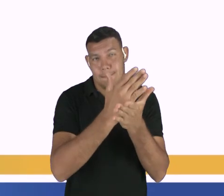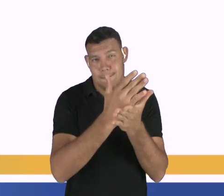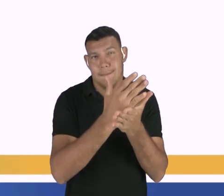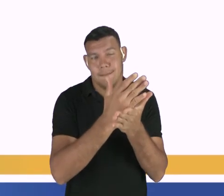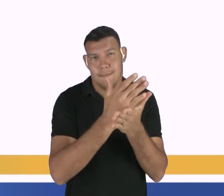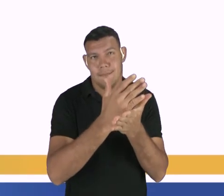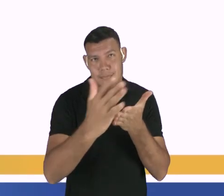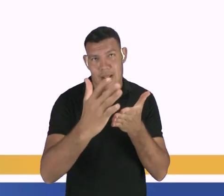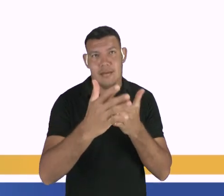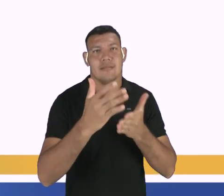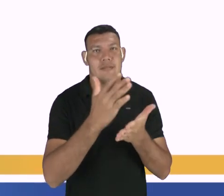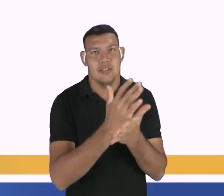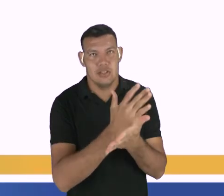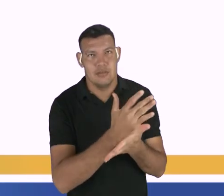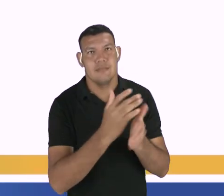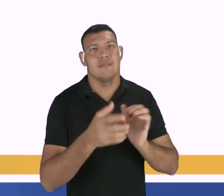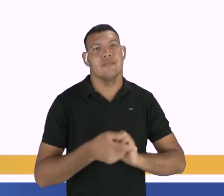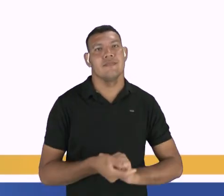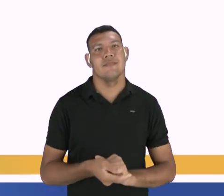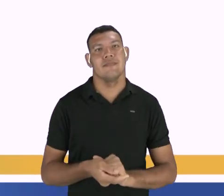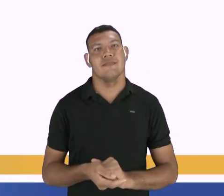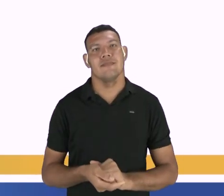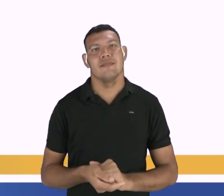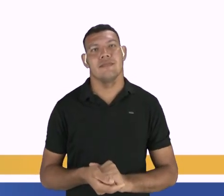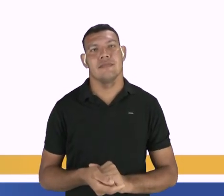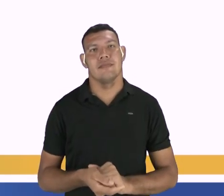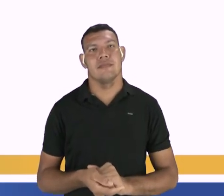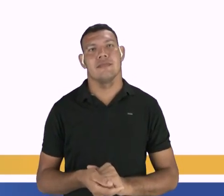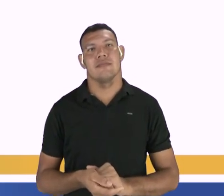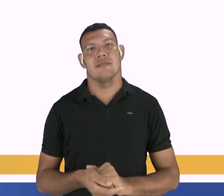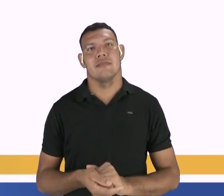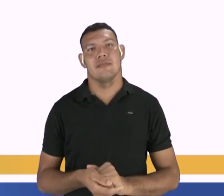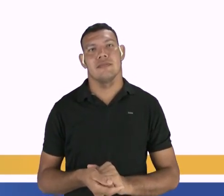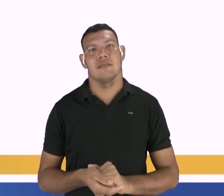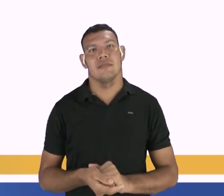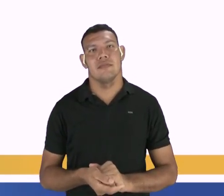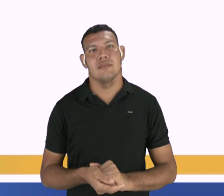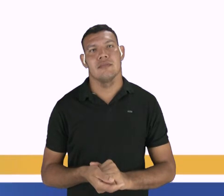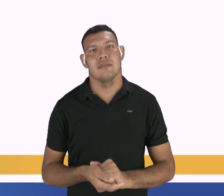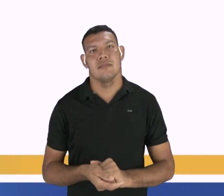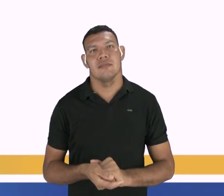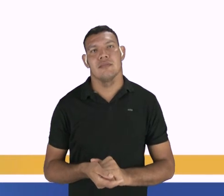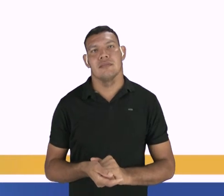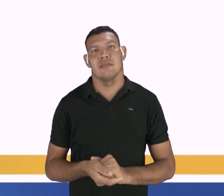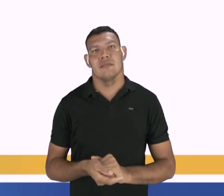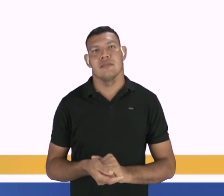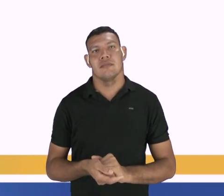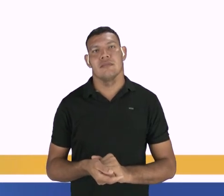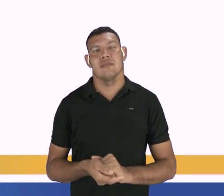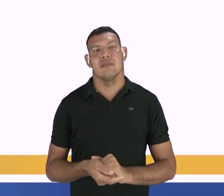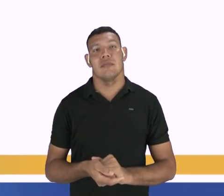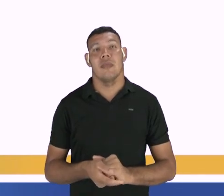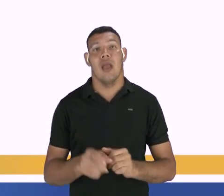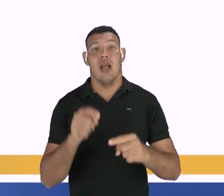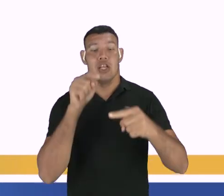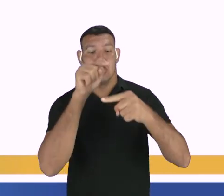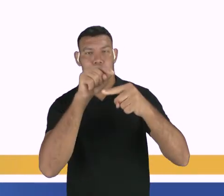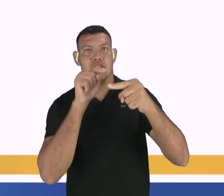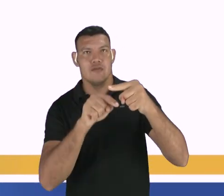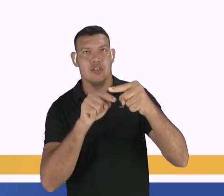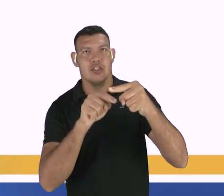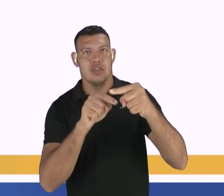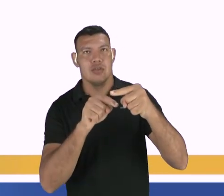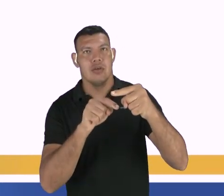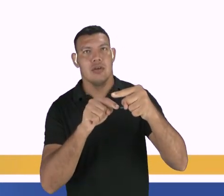essa fração, ela pode ser simplificada. Como é que eu simplifico uma fração? É só dividir numerador e denominador por o mesmo